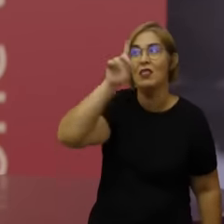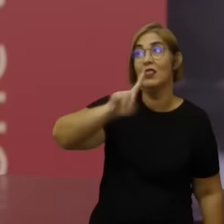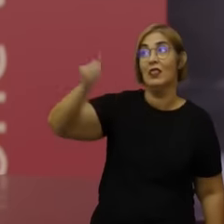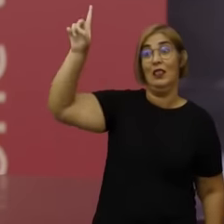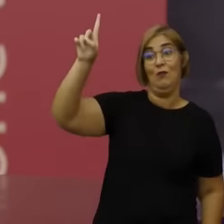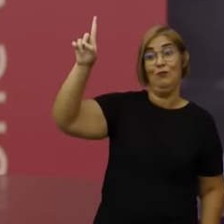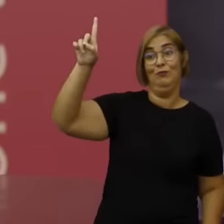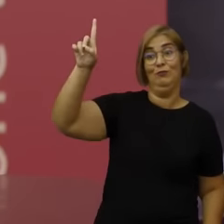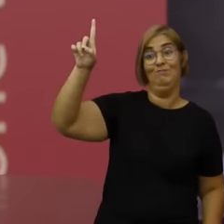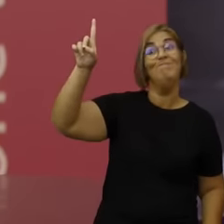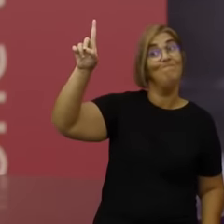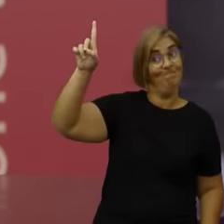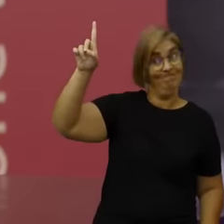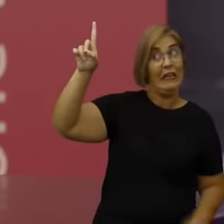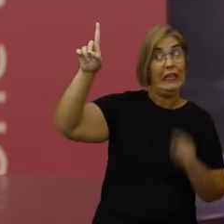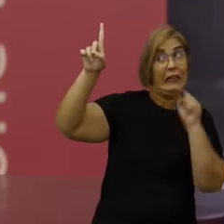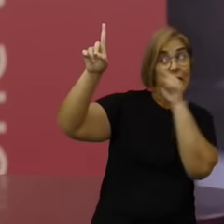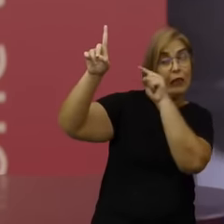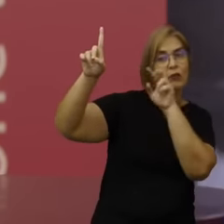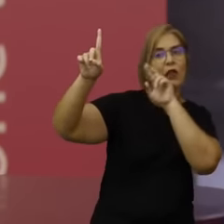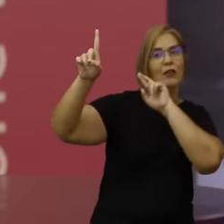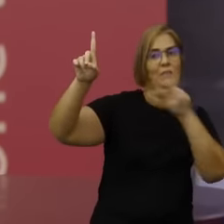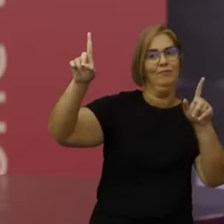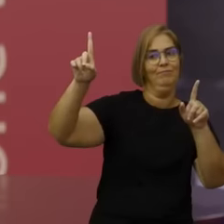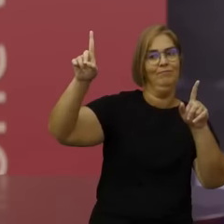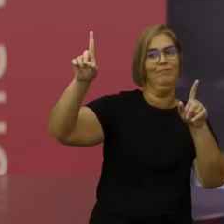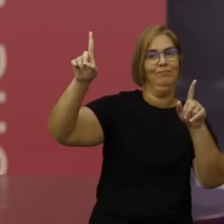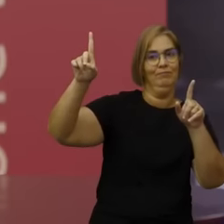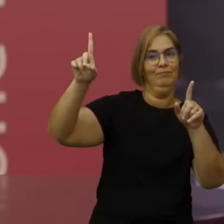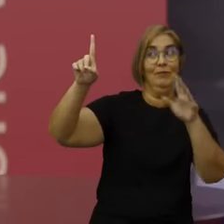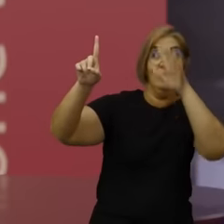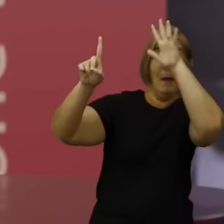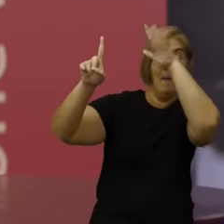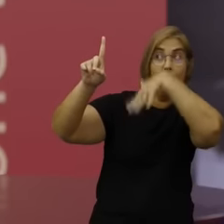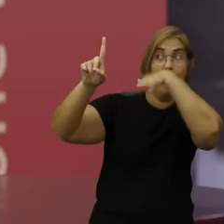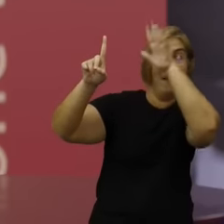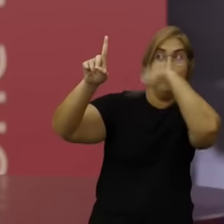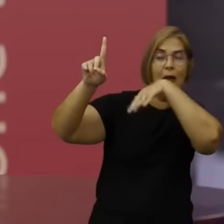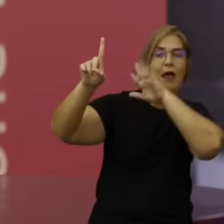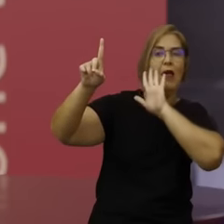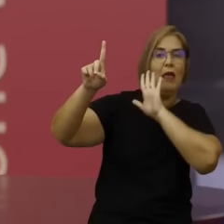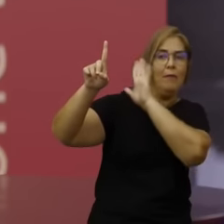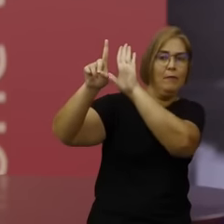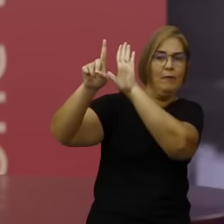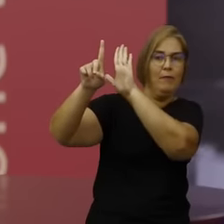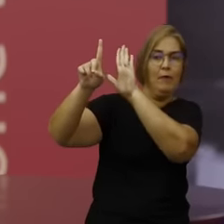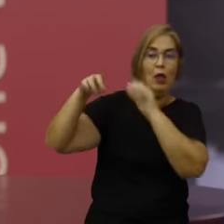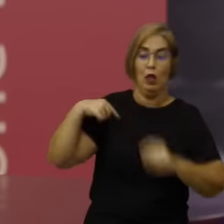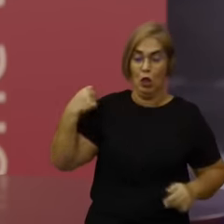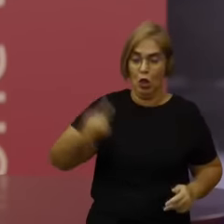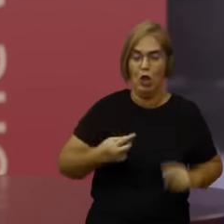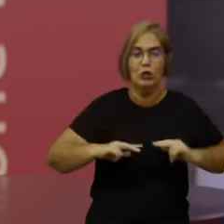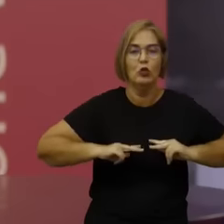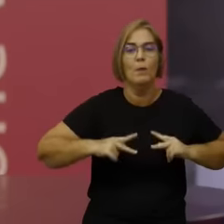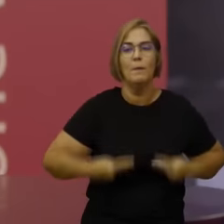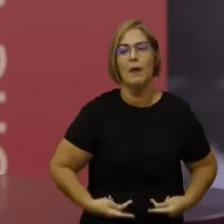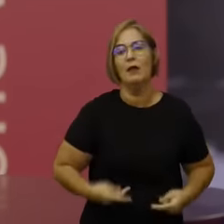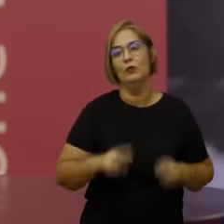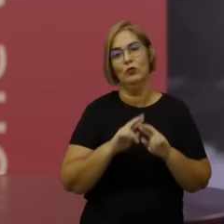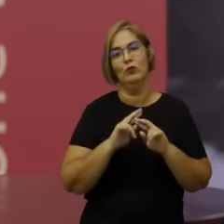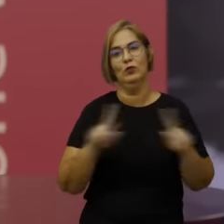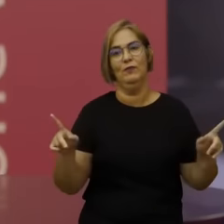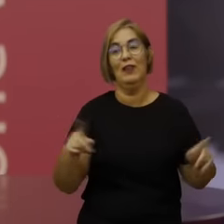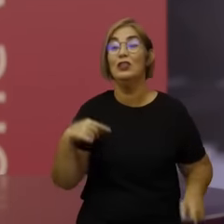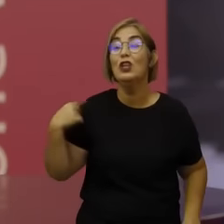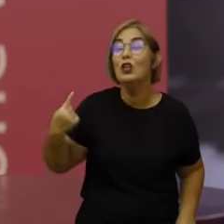do mito, né? Saiba que tu não és Deus, ou seja, tu és finito e está marcado pela necessidade. A